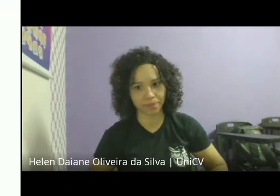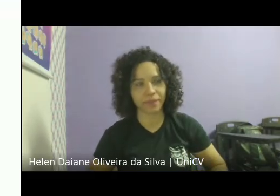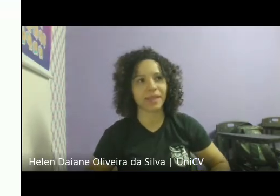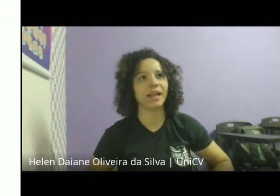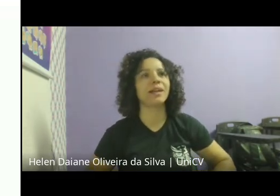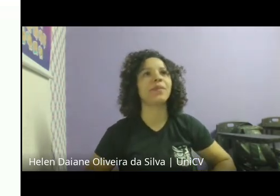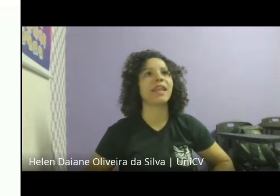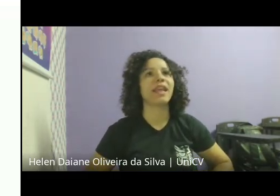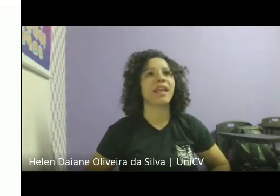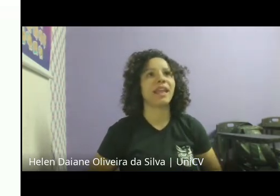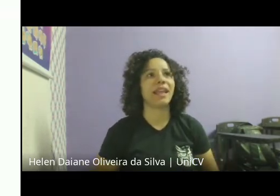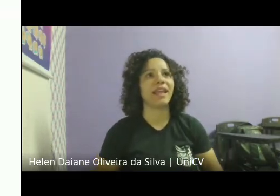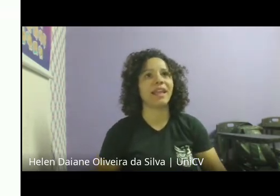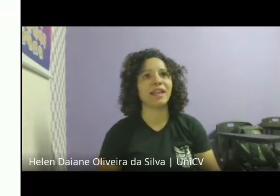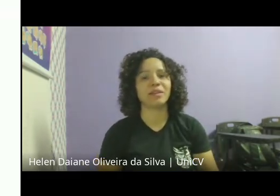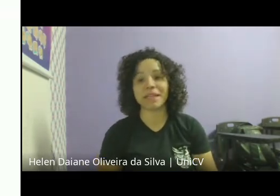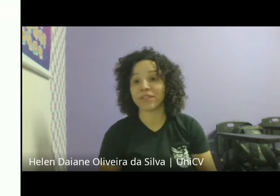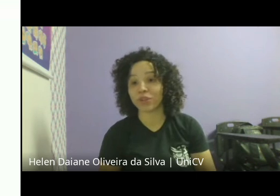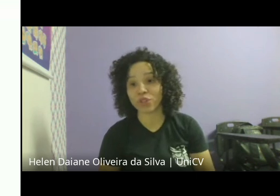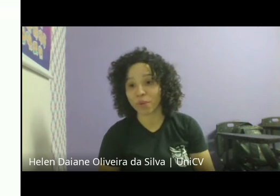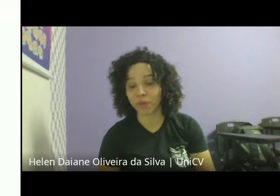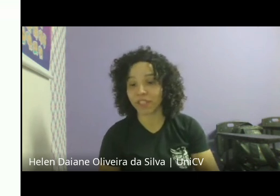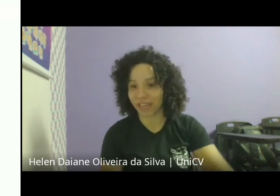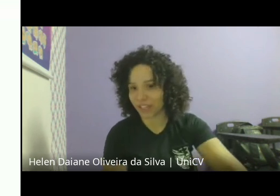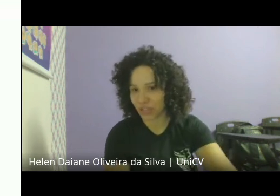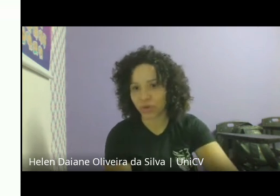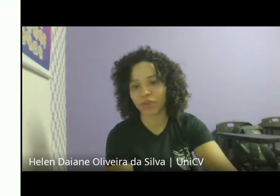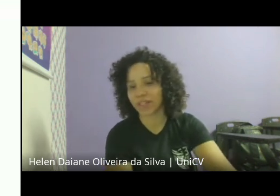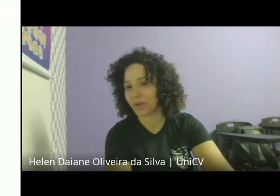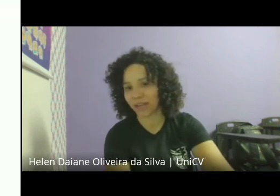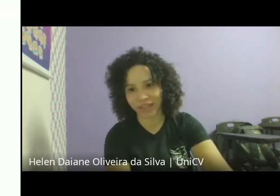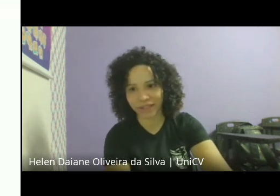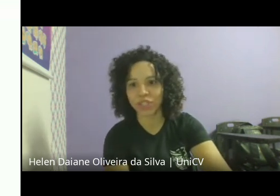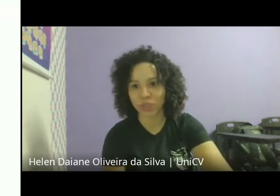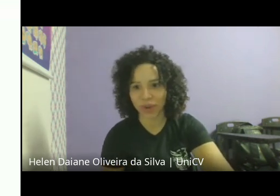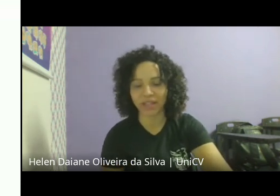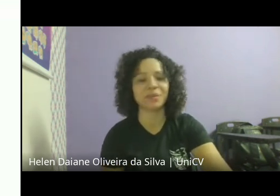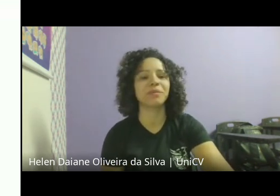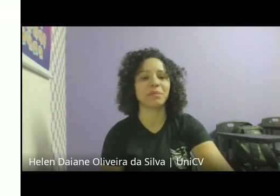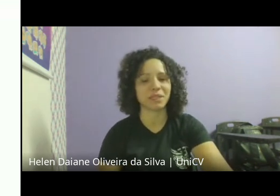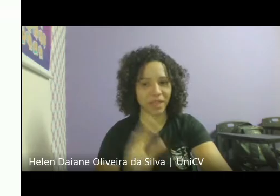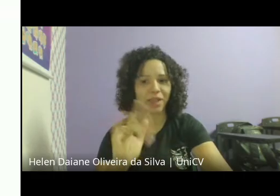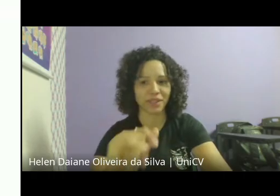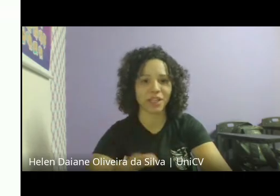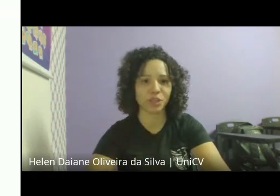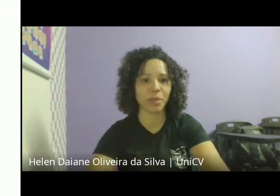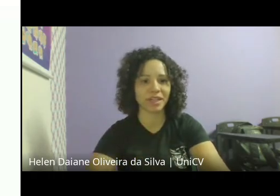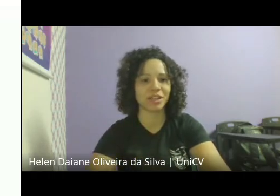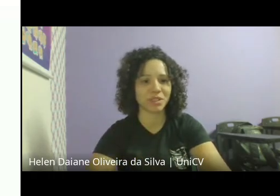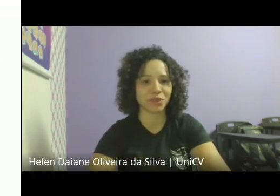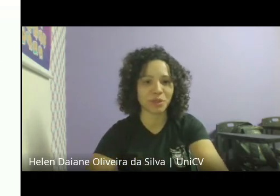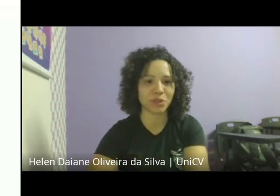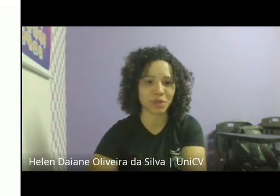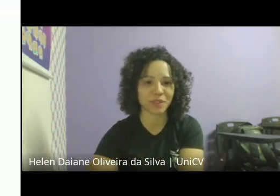surdo-cega, tá? Mas eu ainda não tive a oportunidade de conversar com ela, nem interagir com ela. Mas eu quero interagir para mim